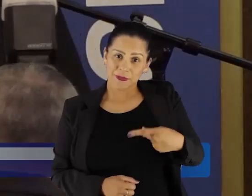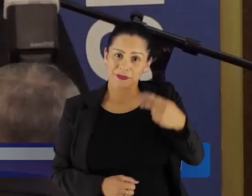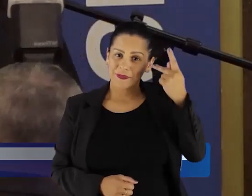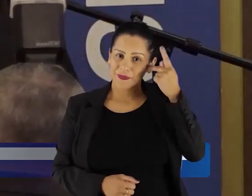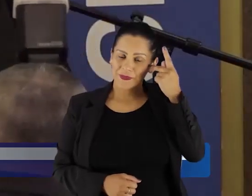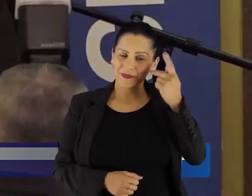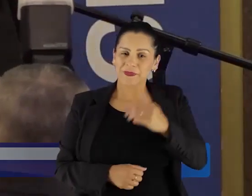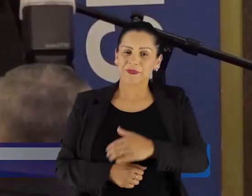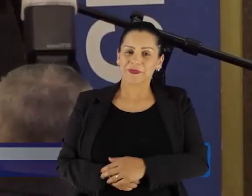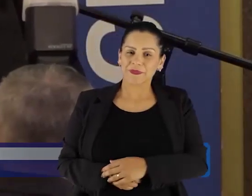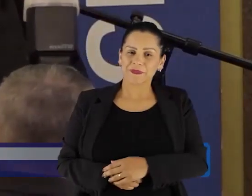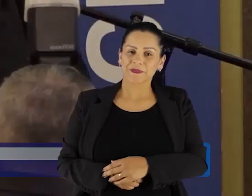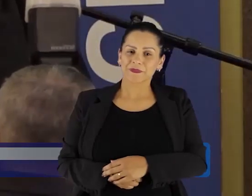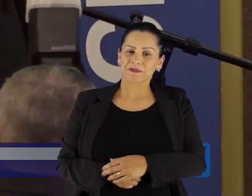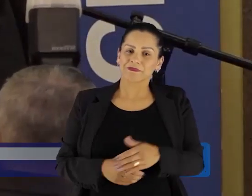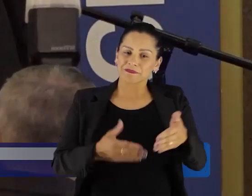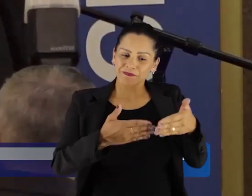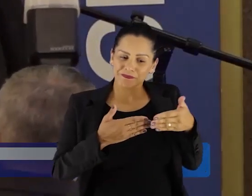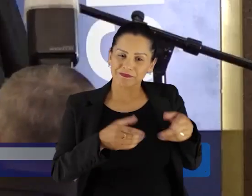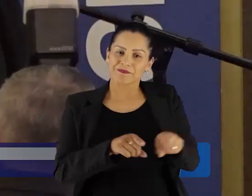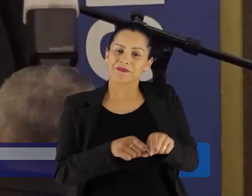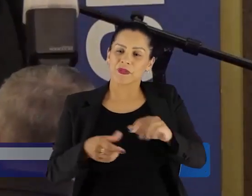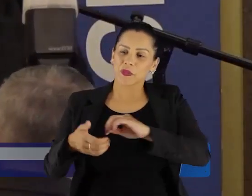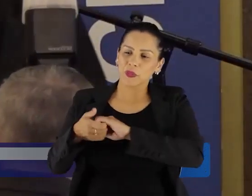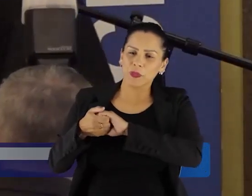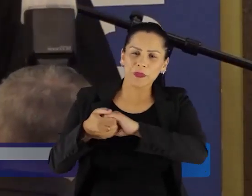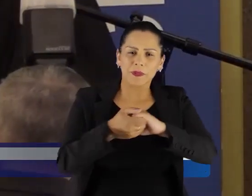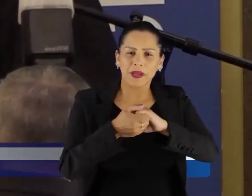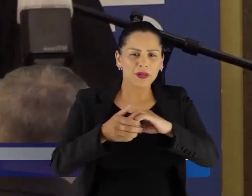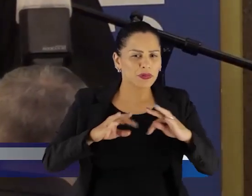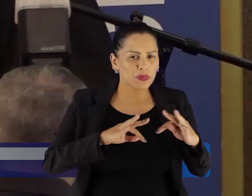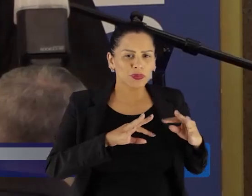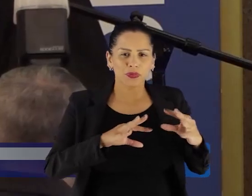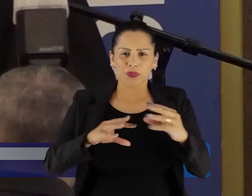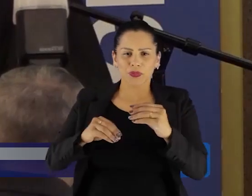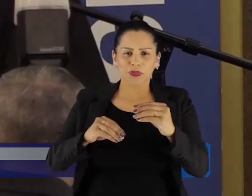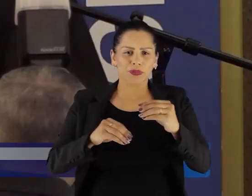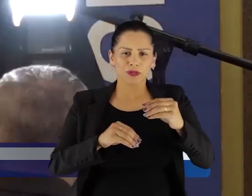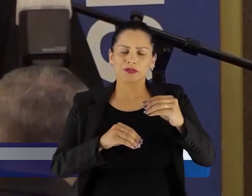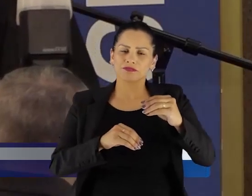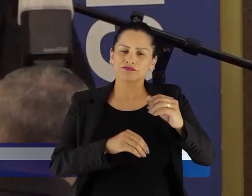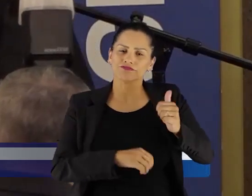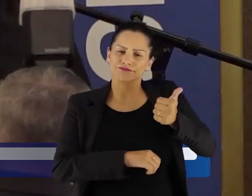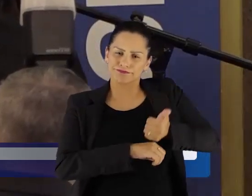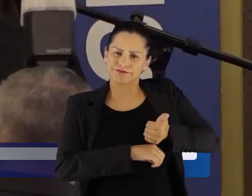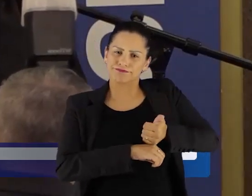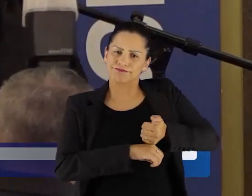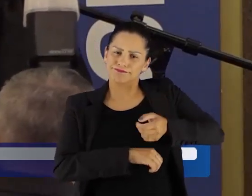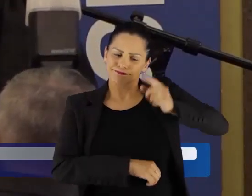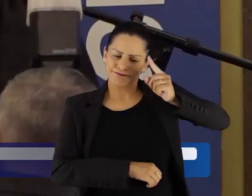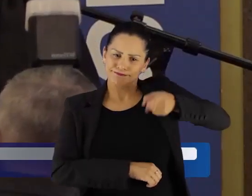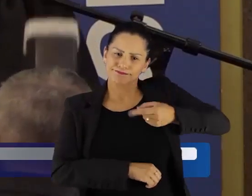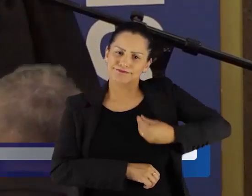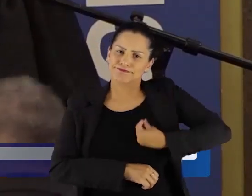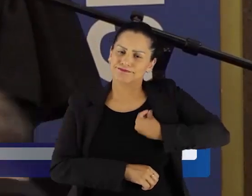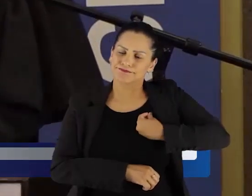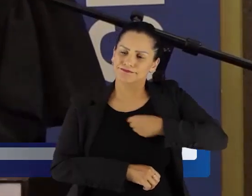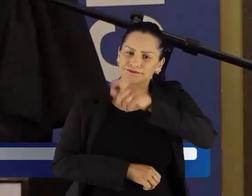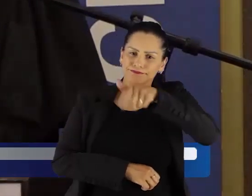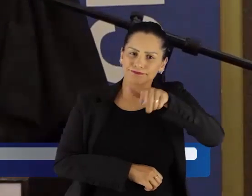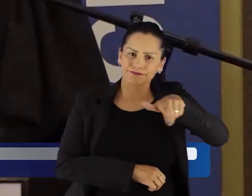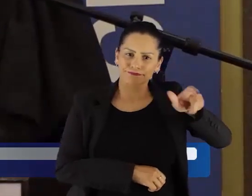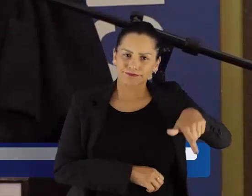na pessoa de quem peço vênia Para comprimentar todas as demais autoridades e personalidades são